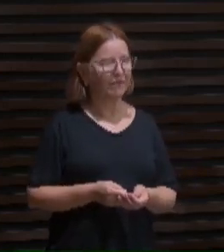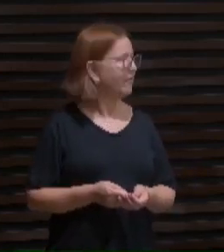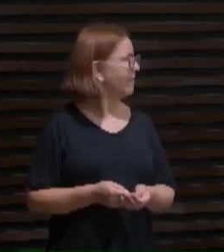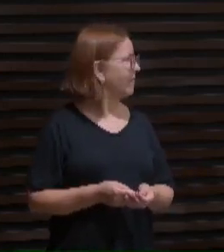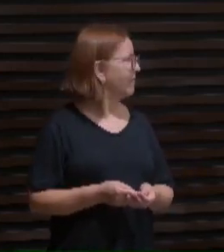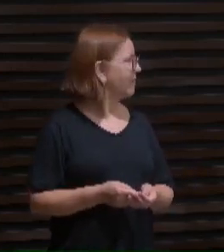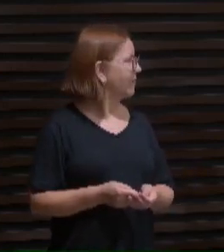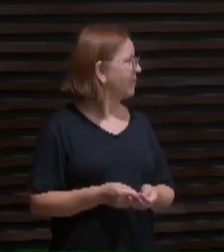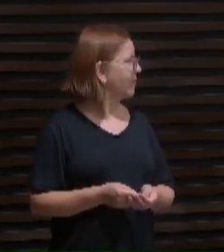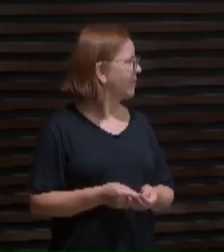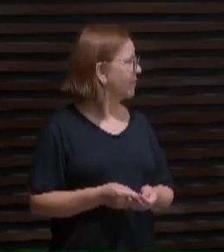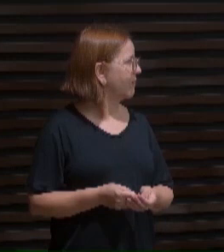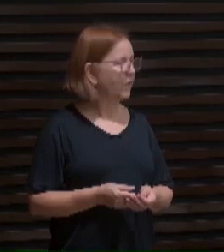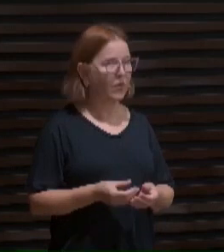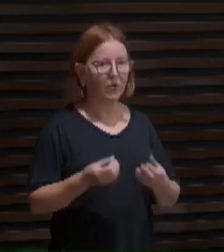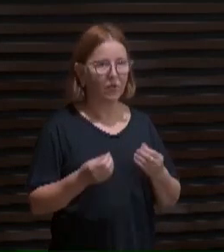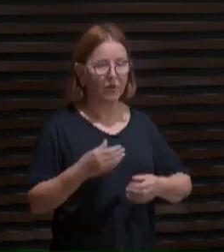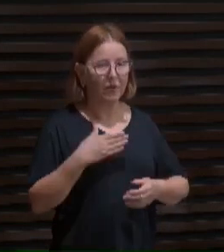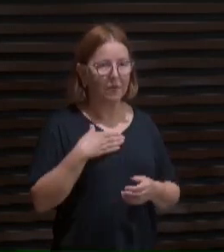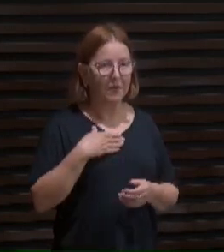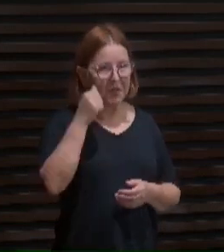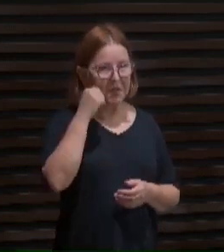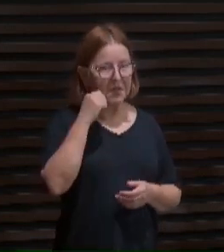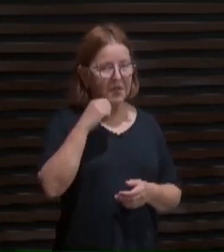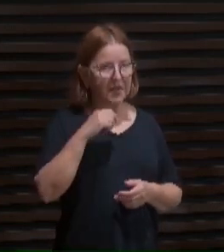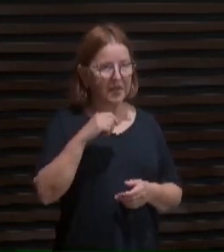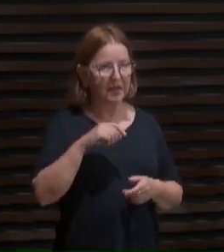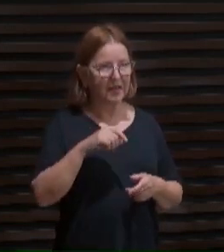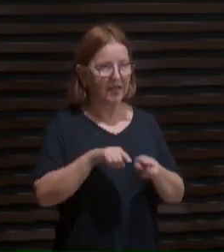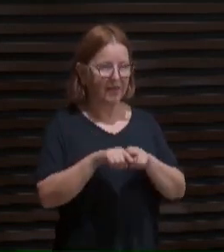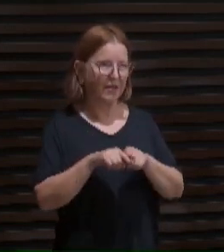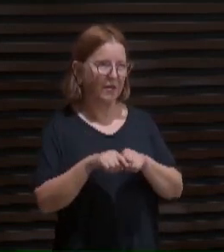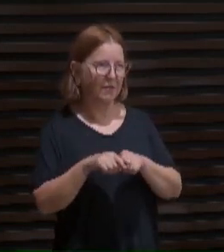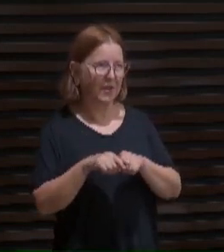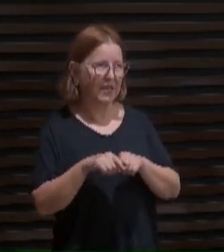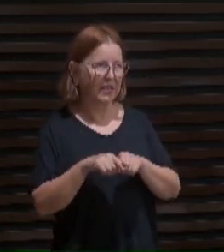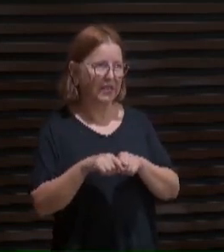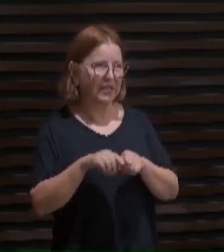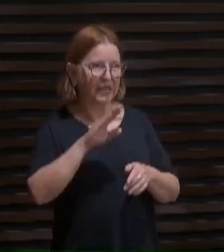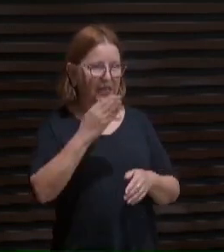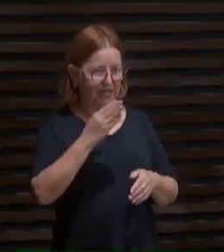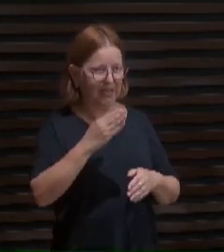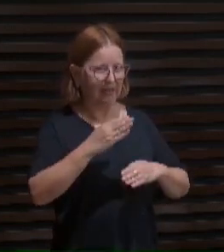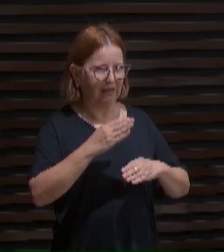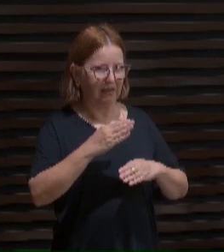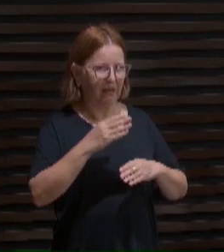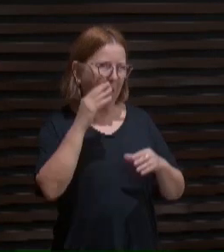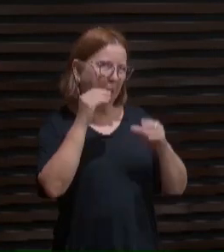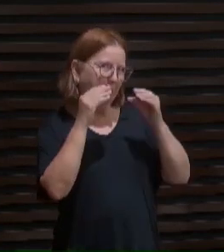Como as minhas irmãs são enganadas com conversa de marmanjos.